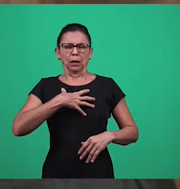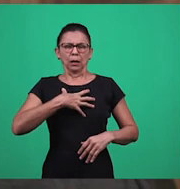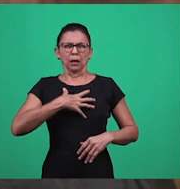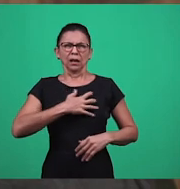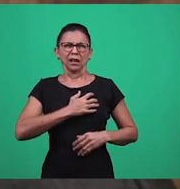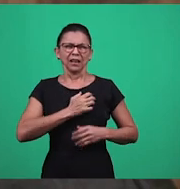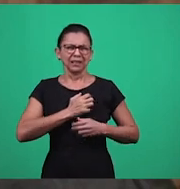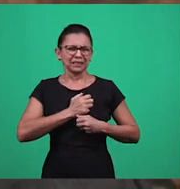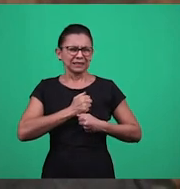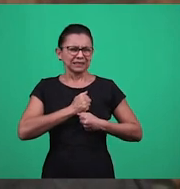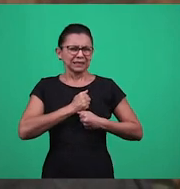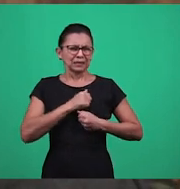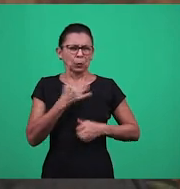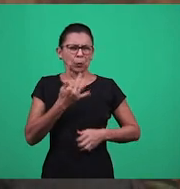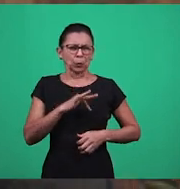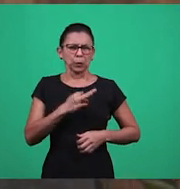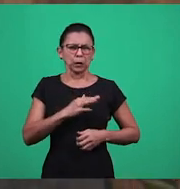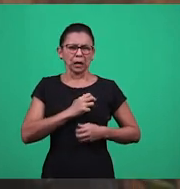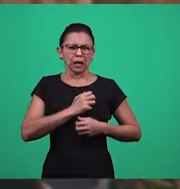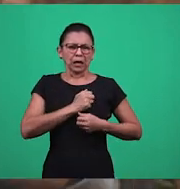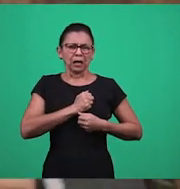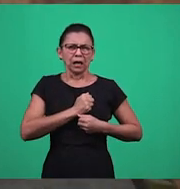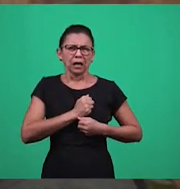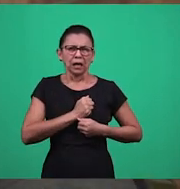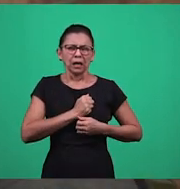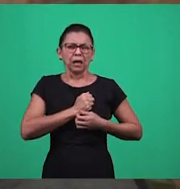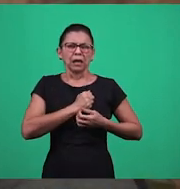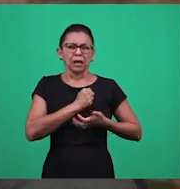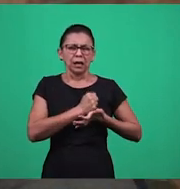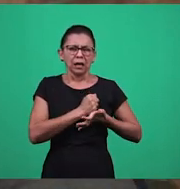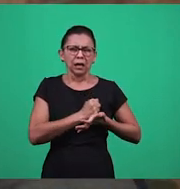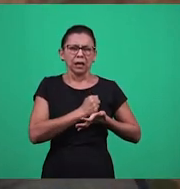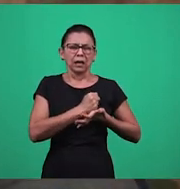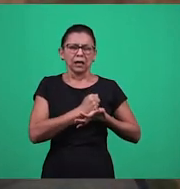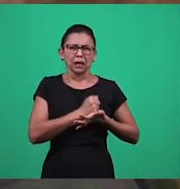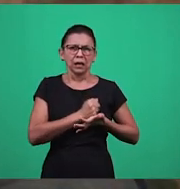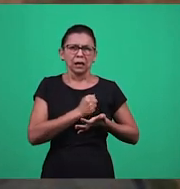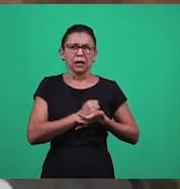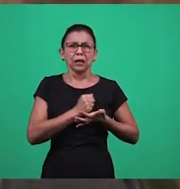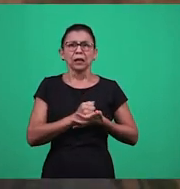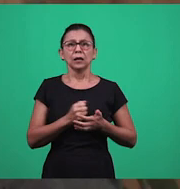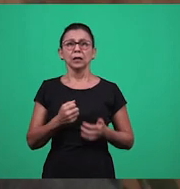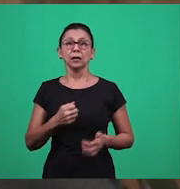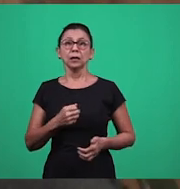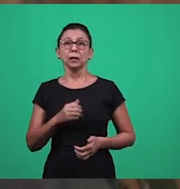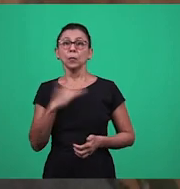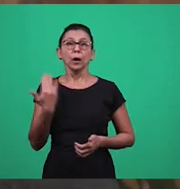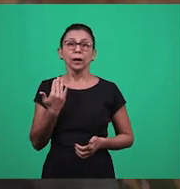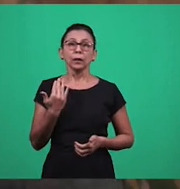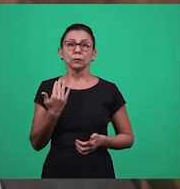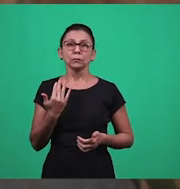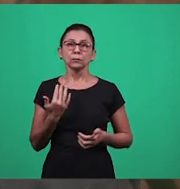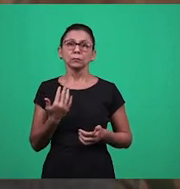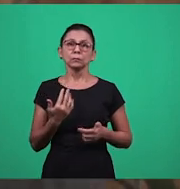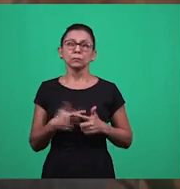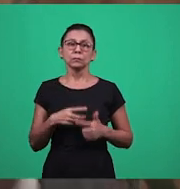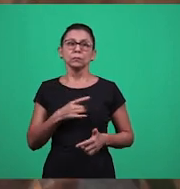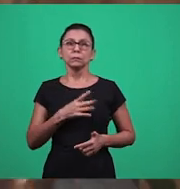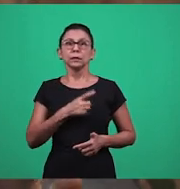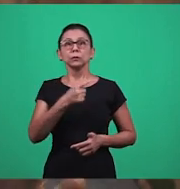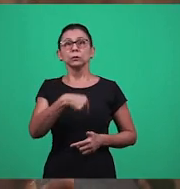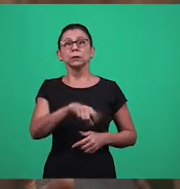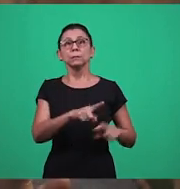peito, mas com medo de procurar ajuda, procurar o socorro. Então, a gente tem que ter, a palavra nessa hora